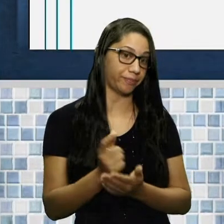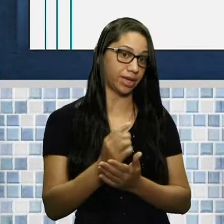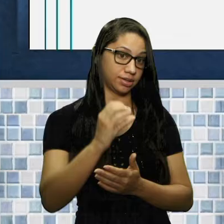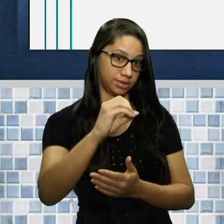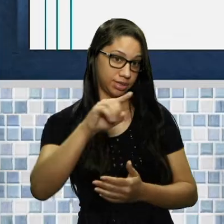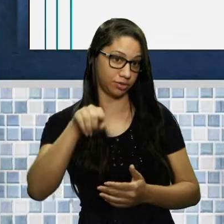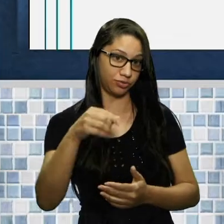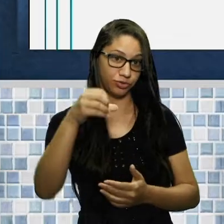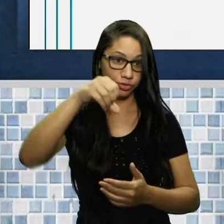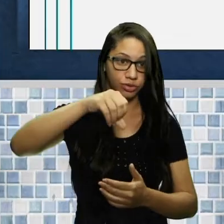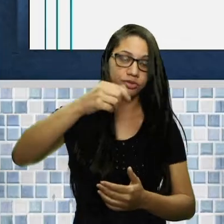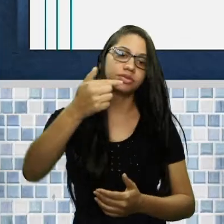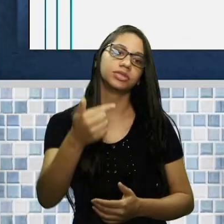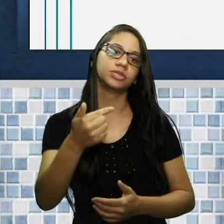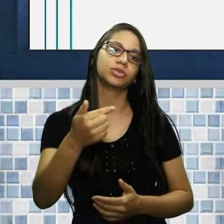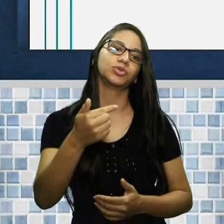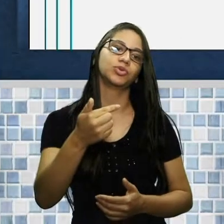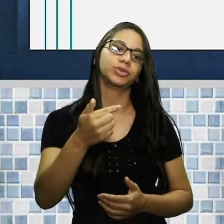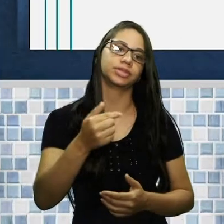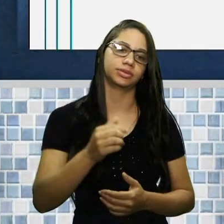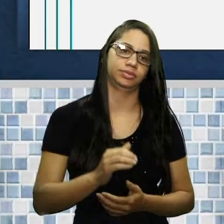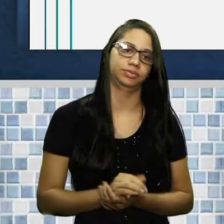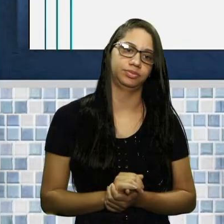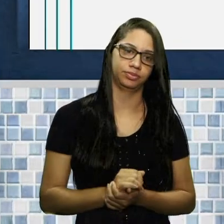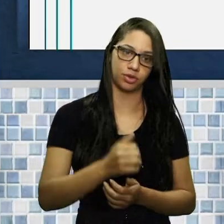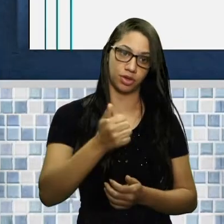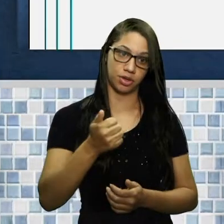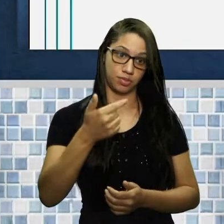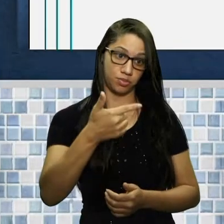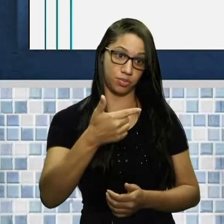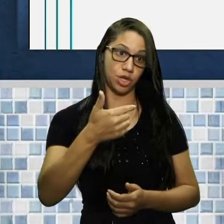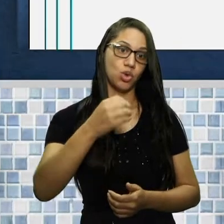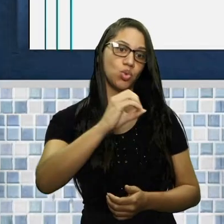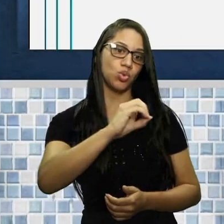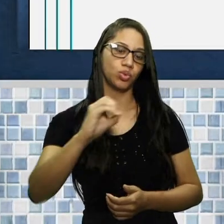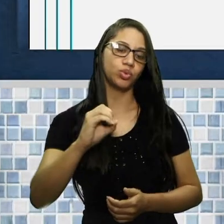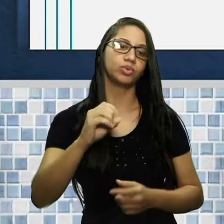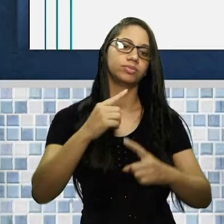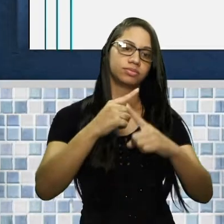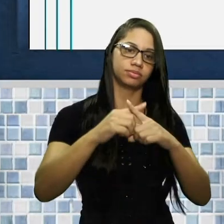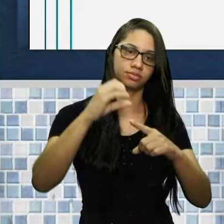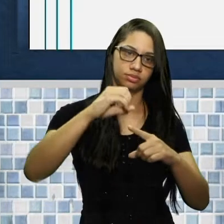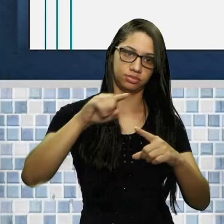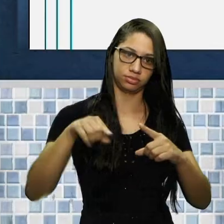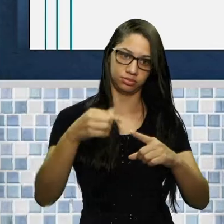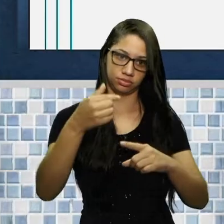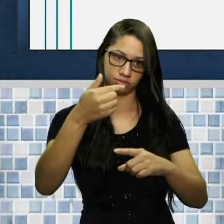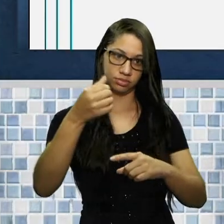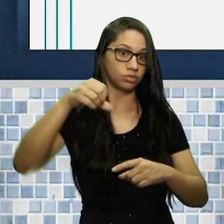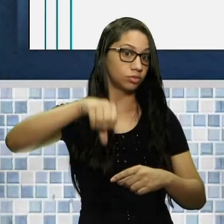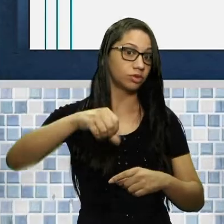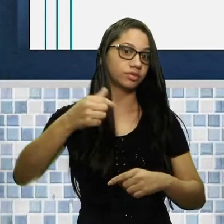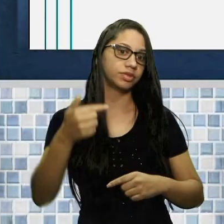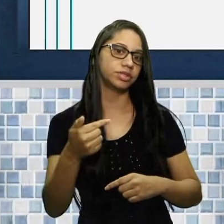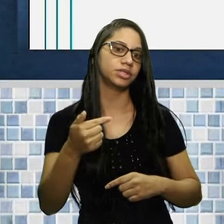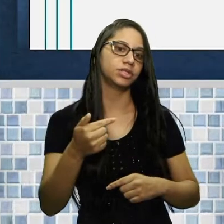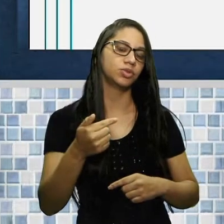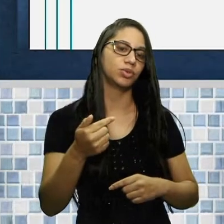dizer, 92%. Então, 1.200 vezes 0,92, nós iremos